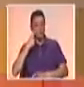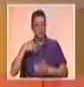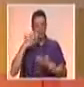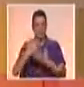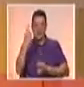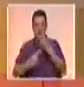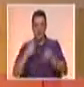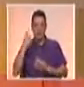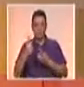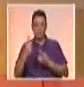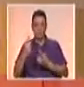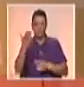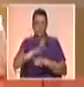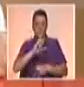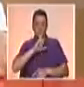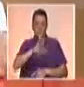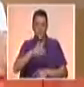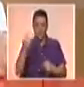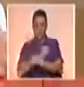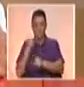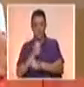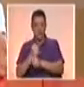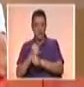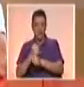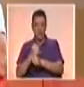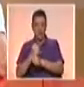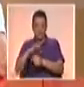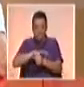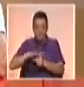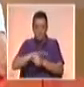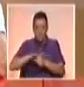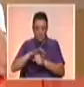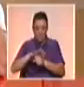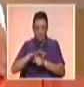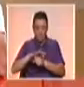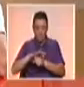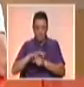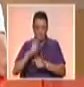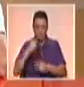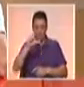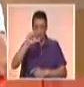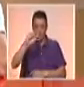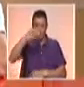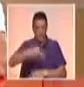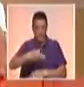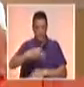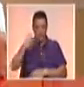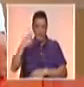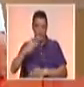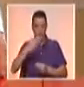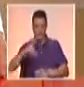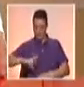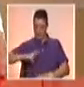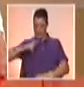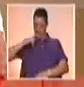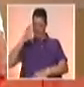qualquer imprevisto, há uma resposta de trabalho. São situações que a língua gestual é muito mais rica,